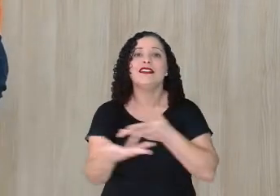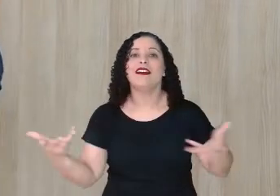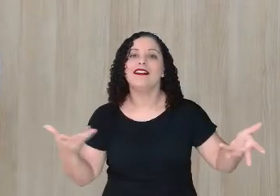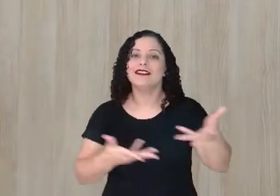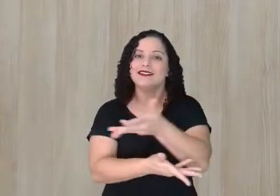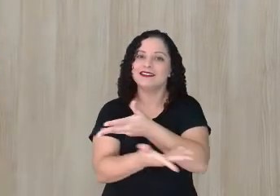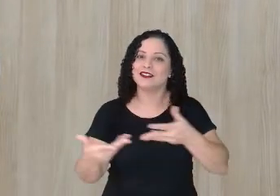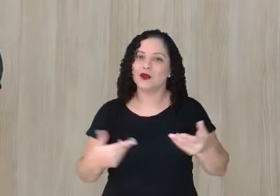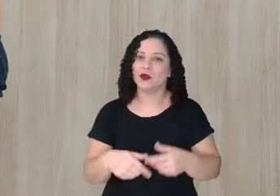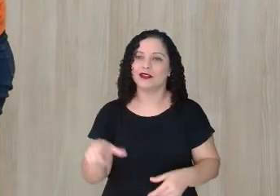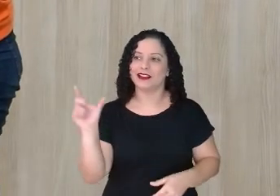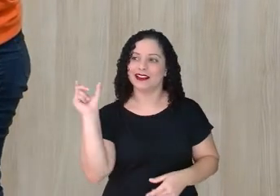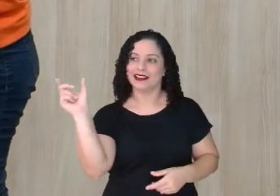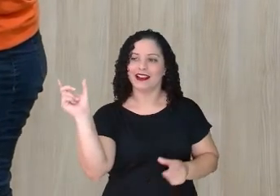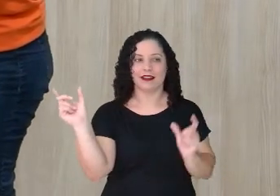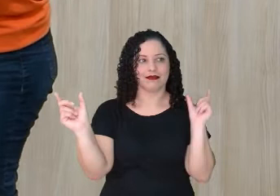Anfíbios,